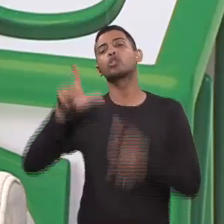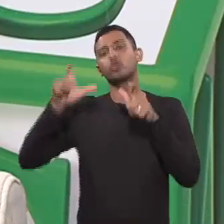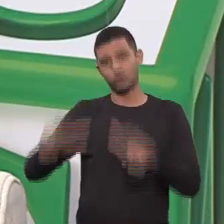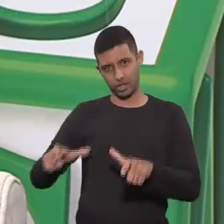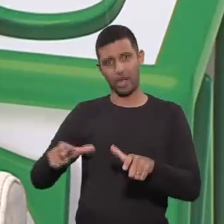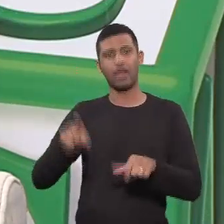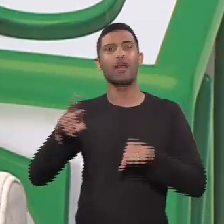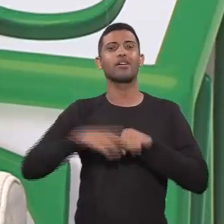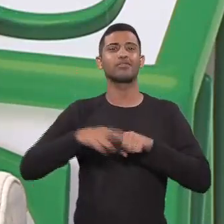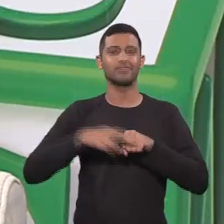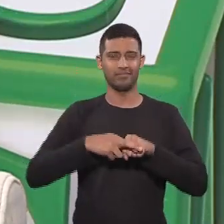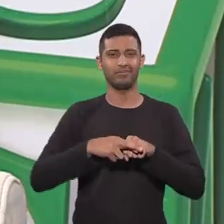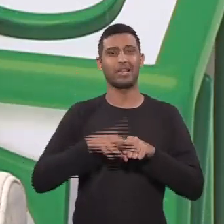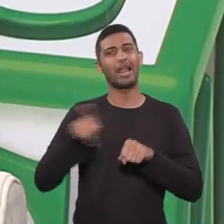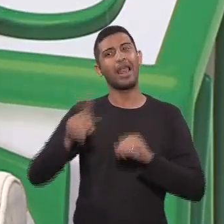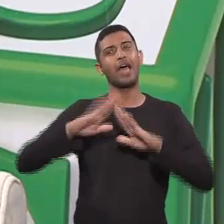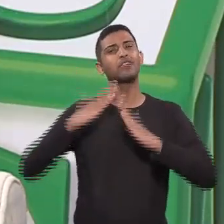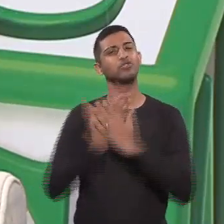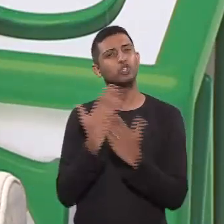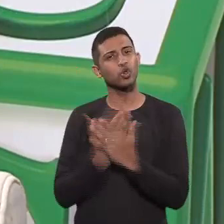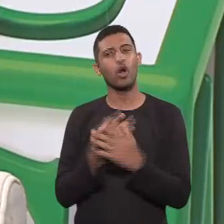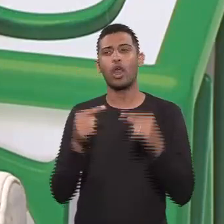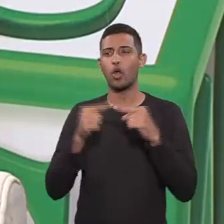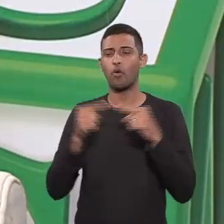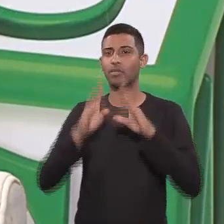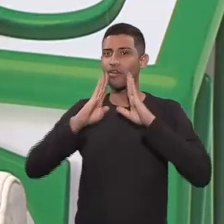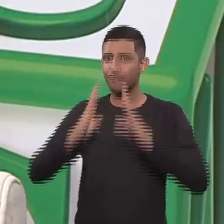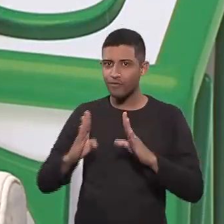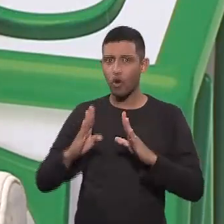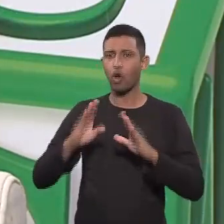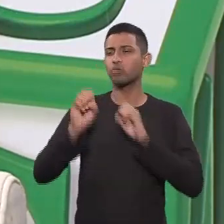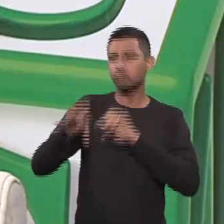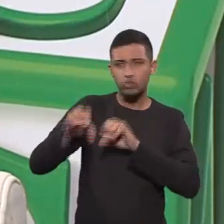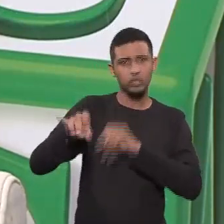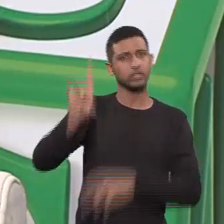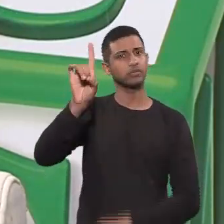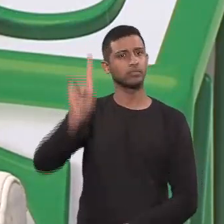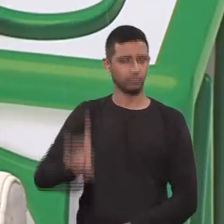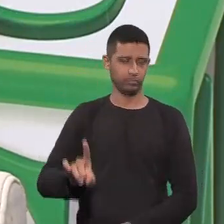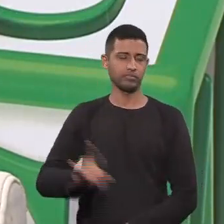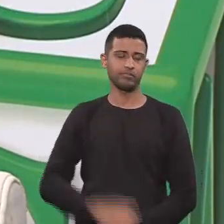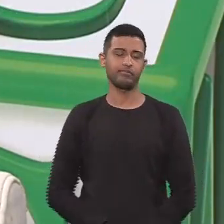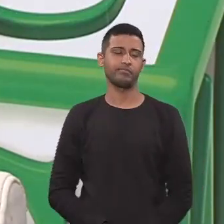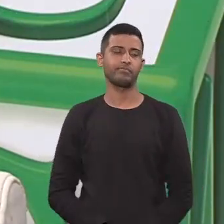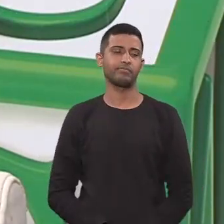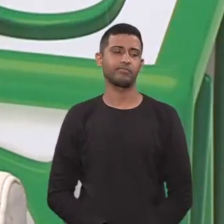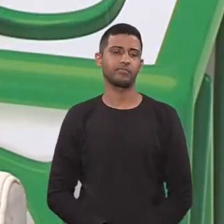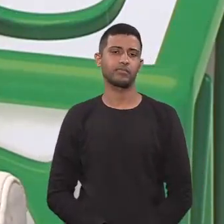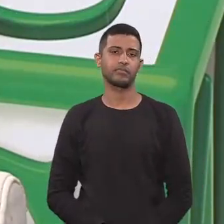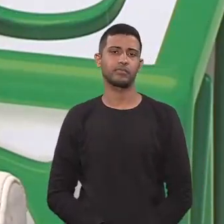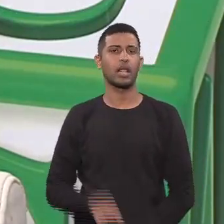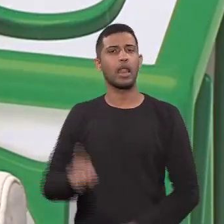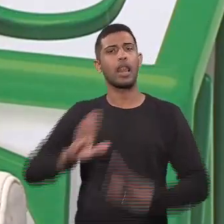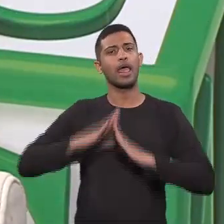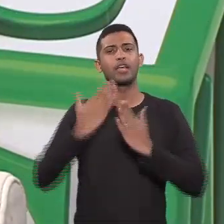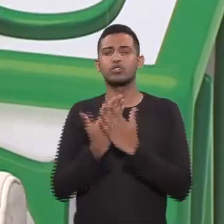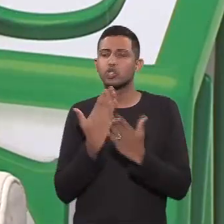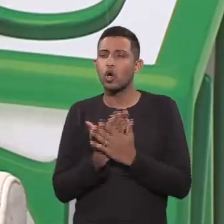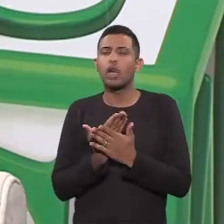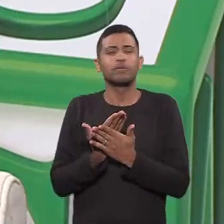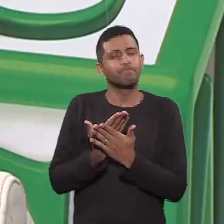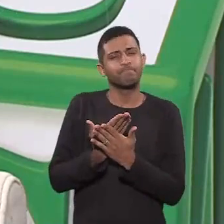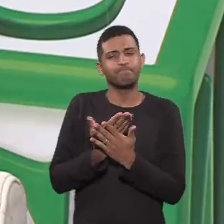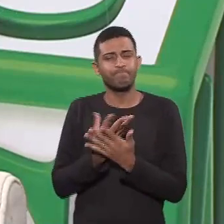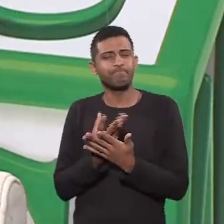Roxo, eu trabalho numa escola que ainda é de educação especial. Uma escola ainda que